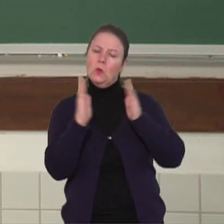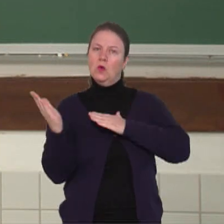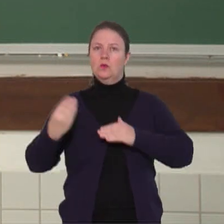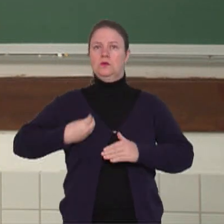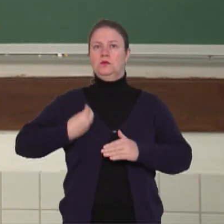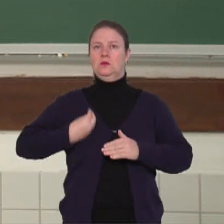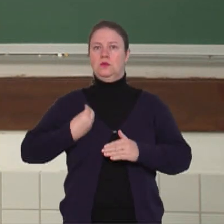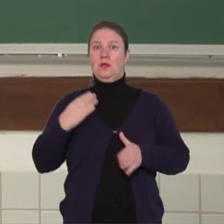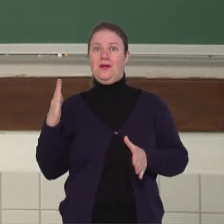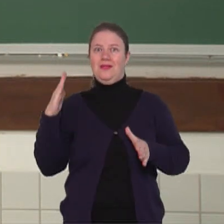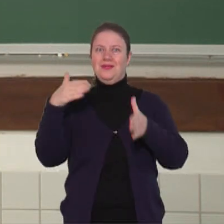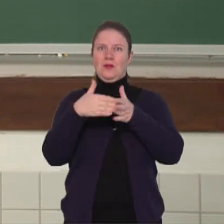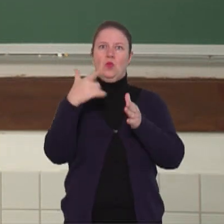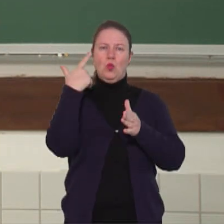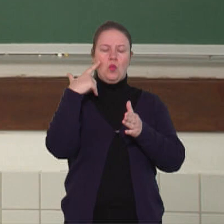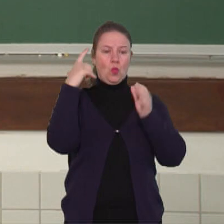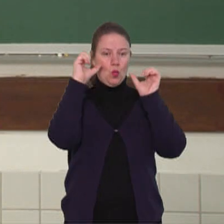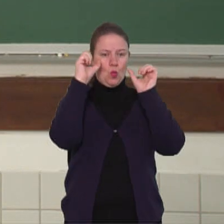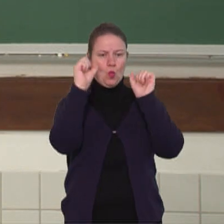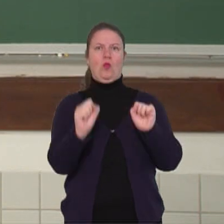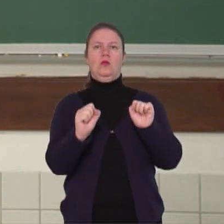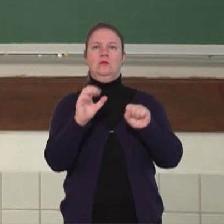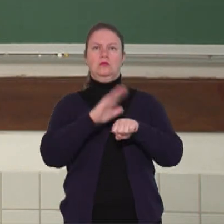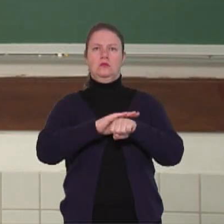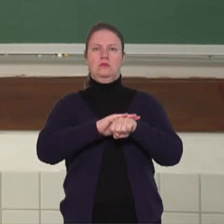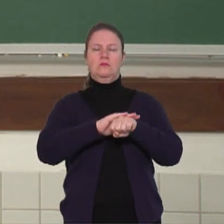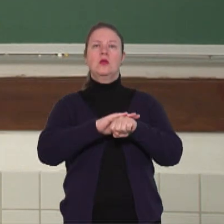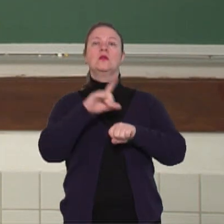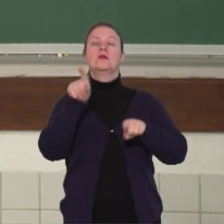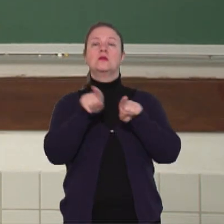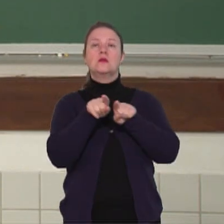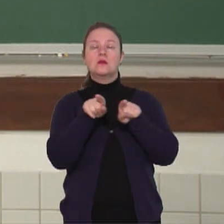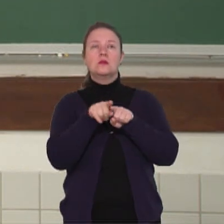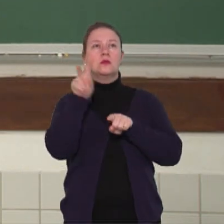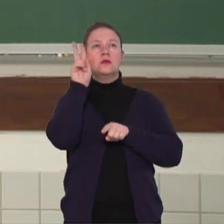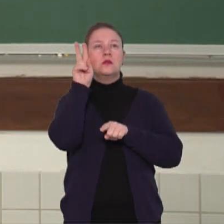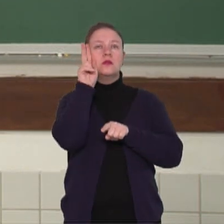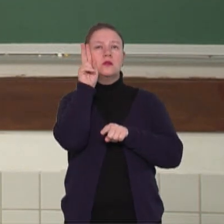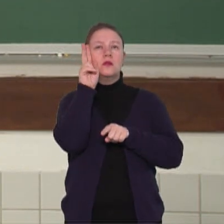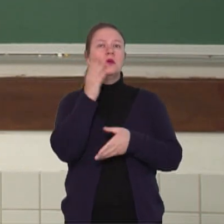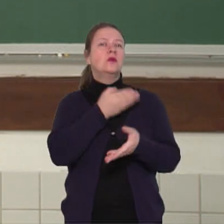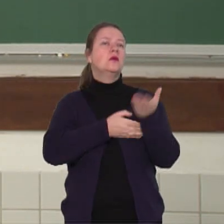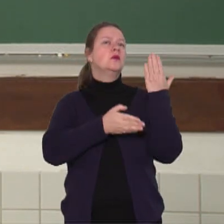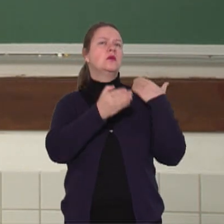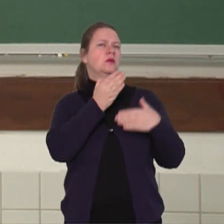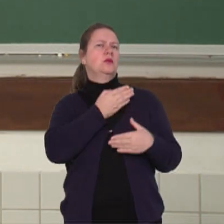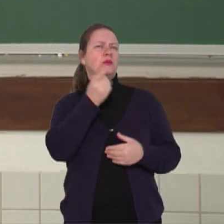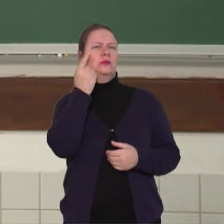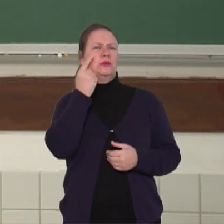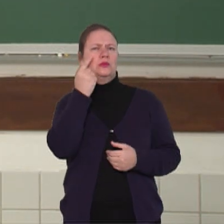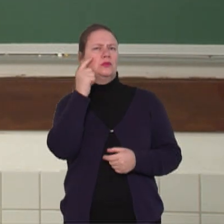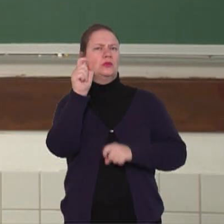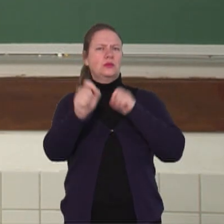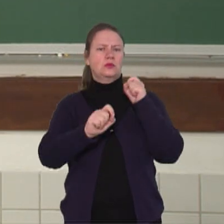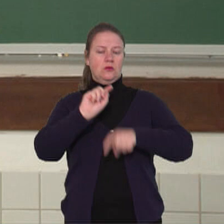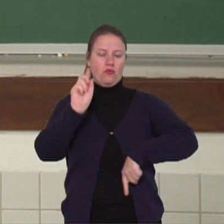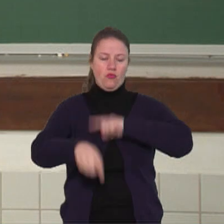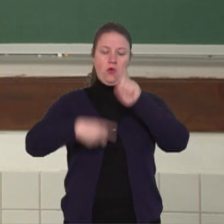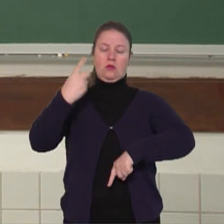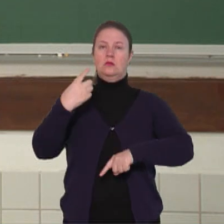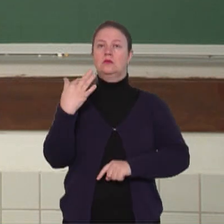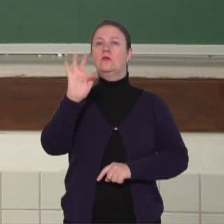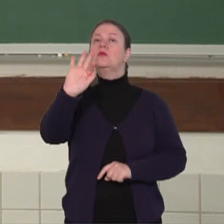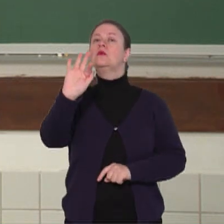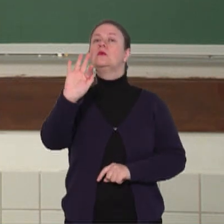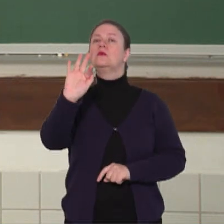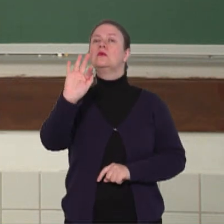esse processo, que a gente tem que lembrar e relembrar, que anteriormente a gente viu nas aulas a Revolução Francesa.